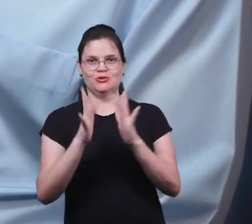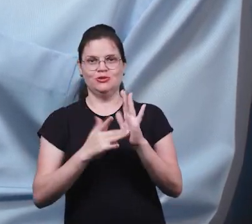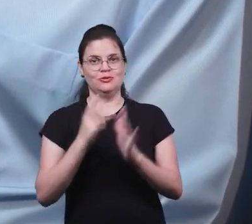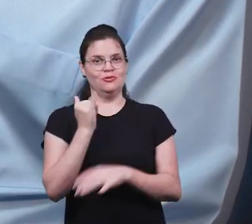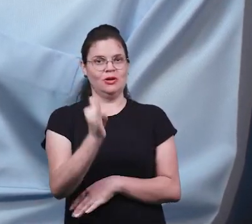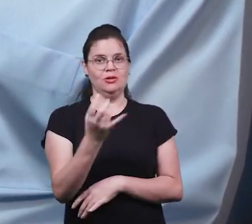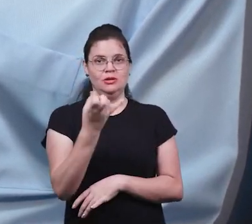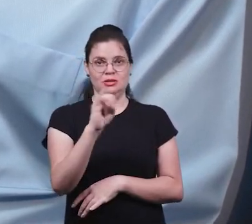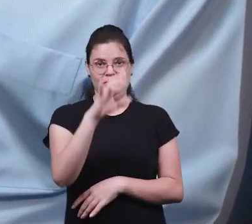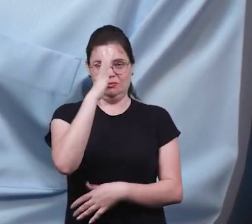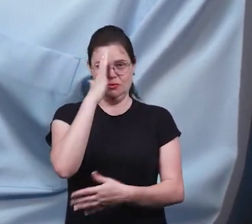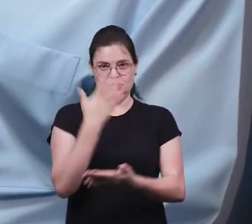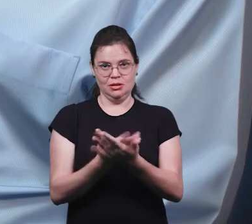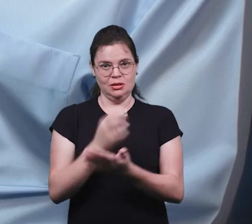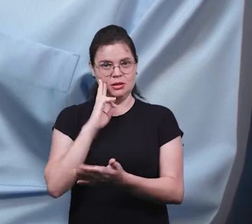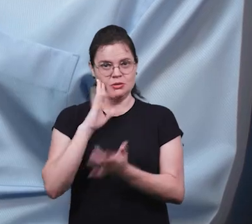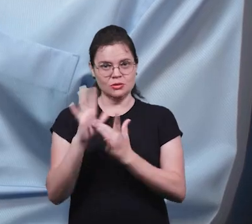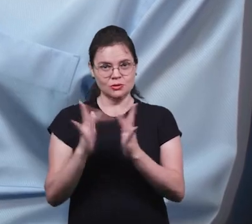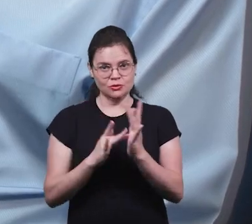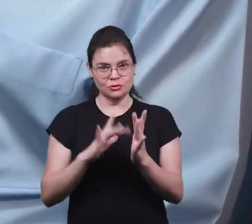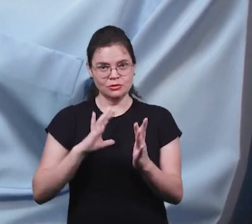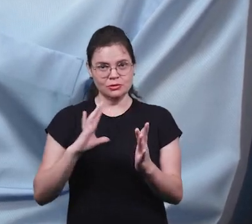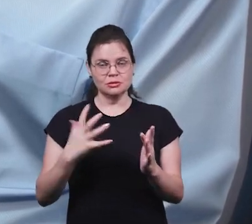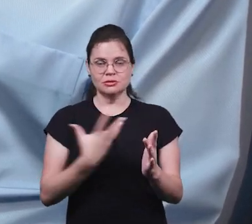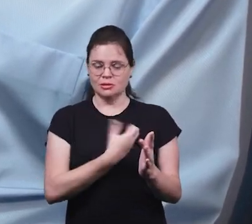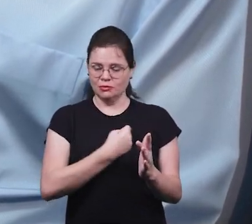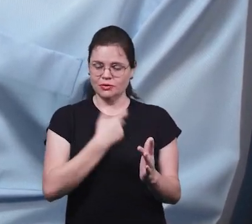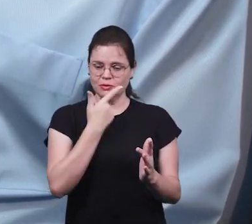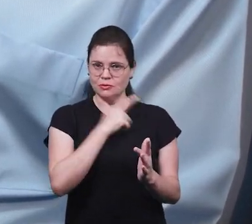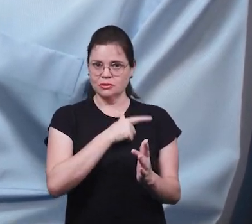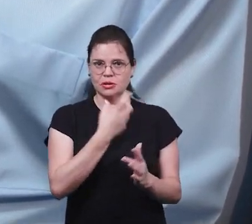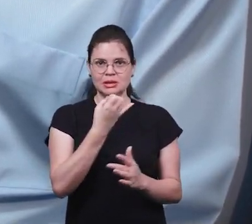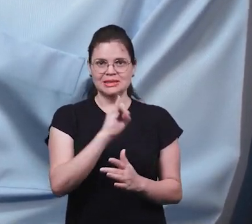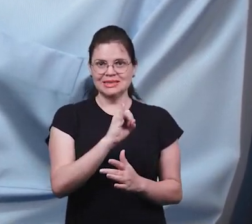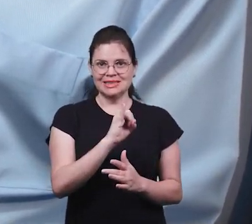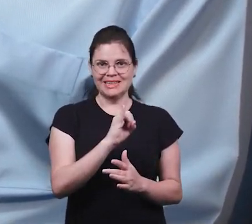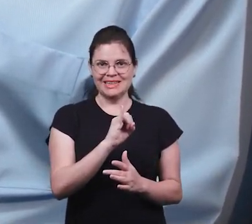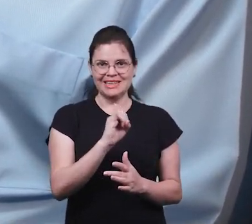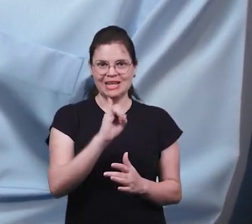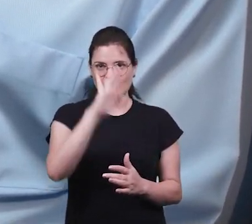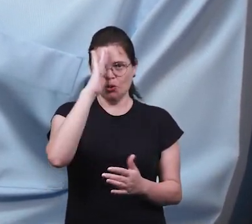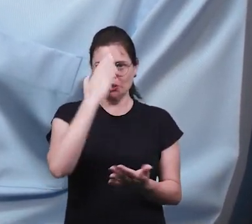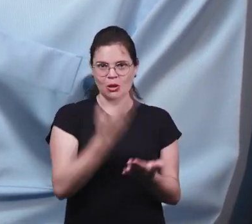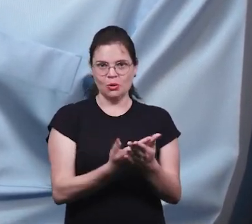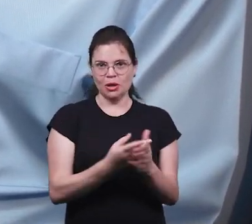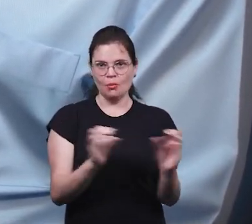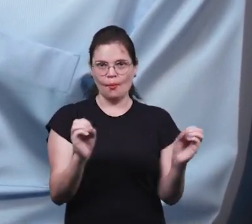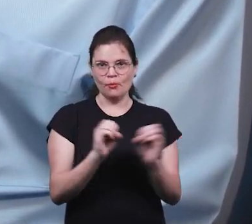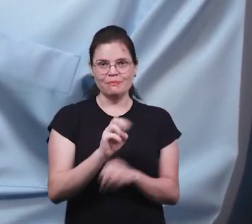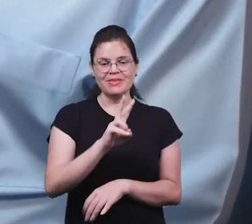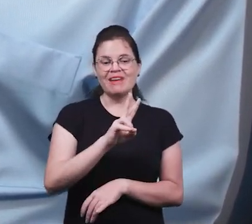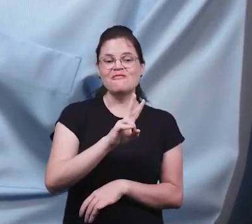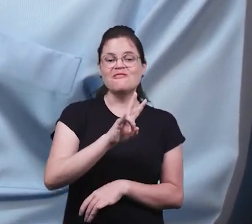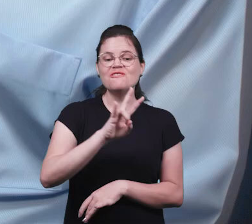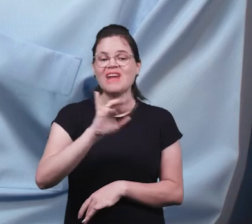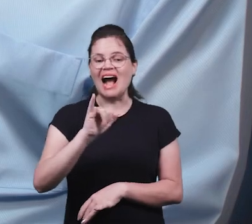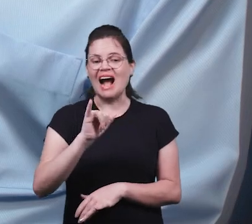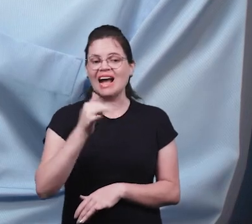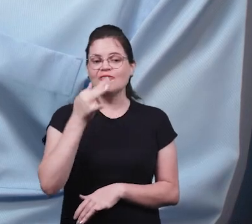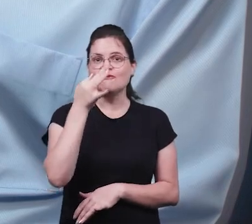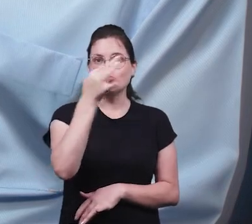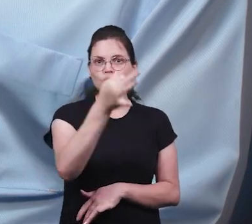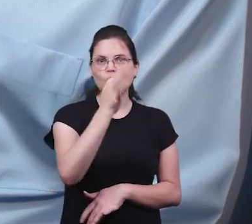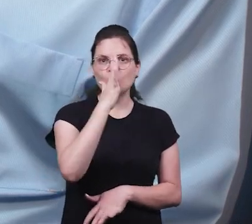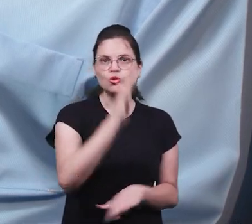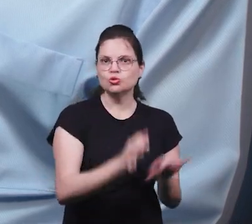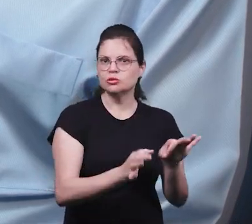salvo. Quem não crê não vai ser condenado, não. Já está. Já está condenado.